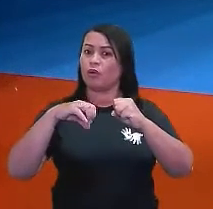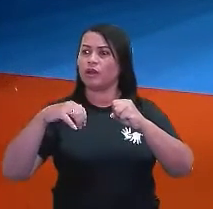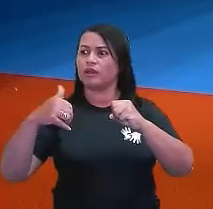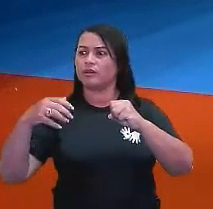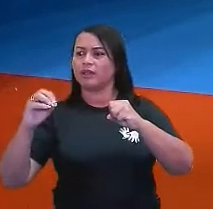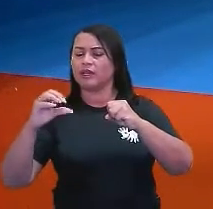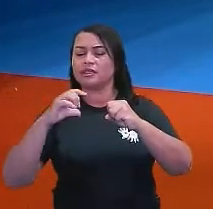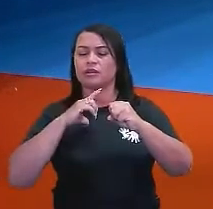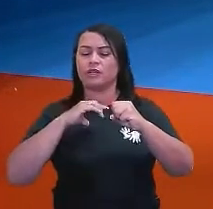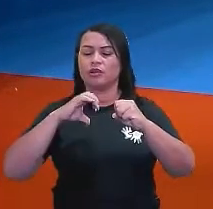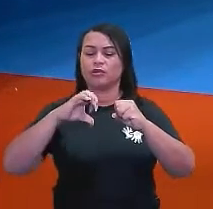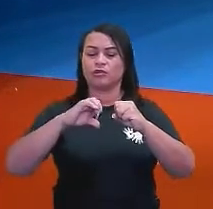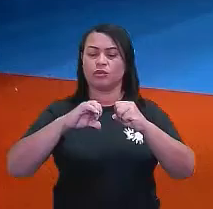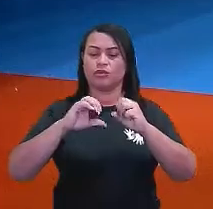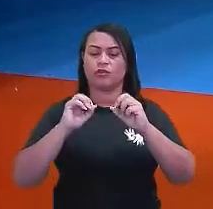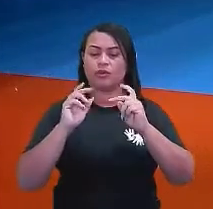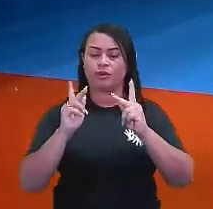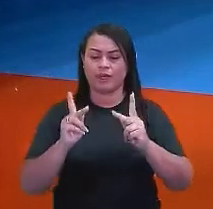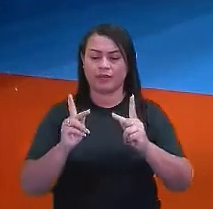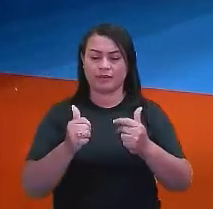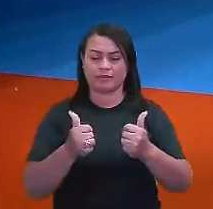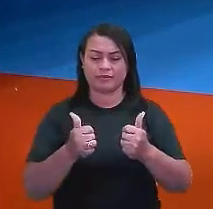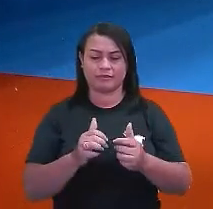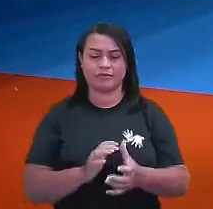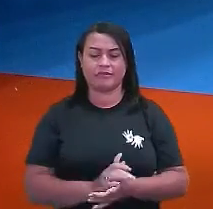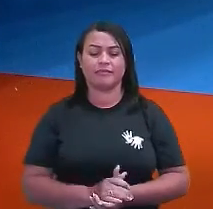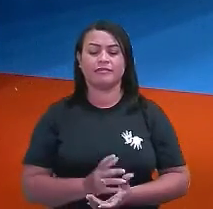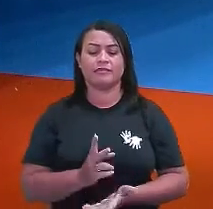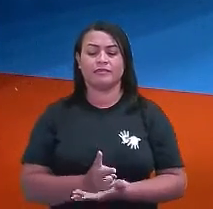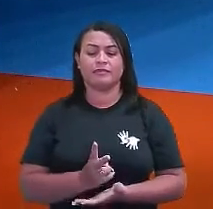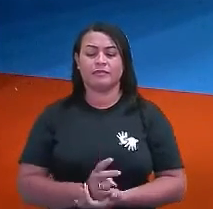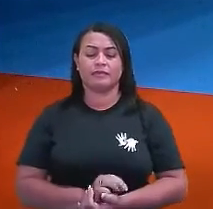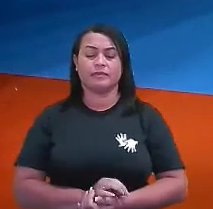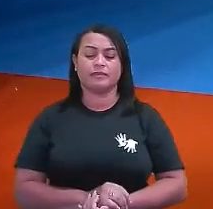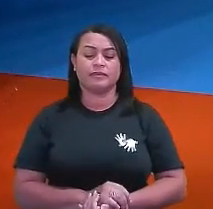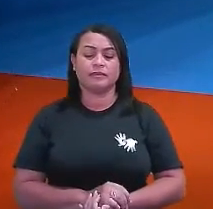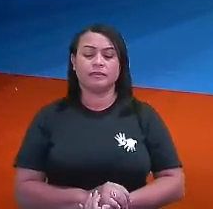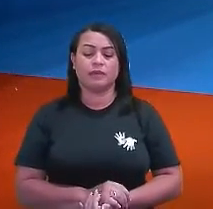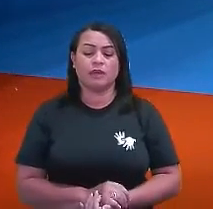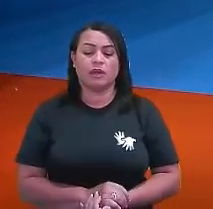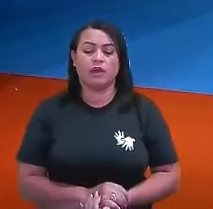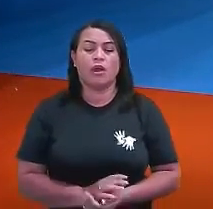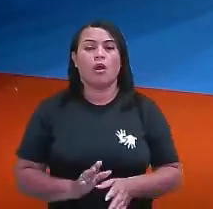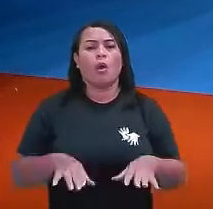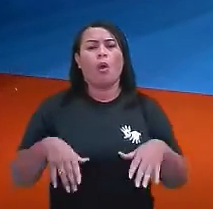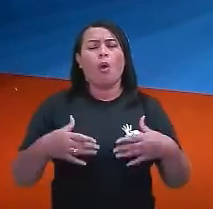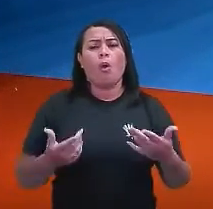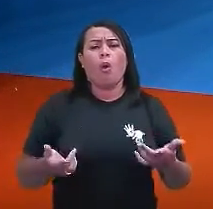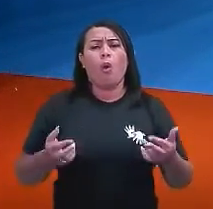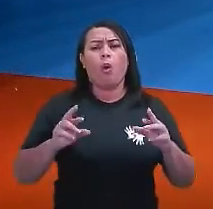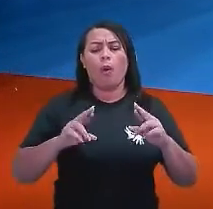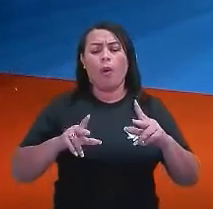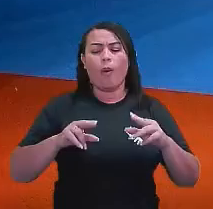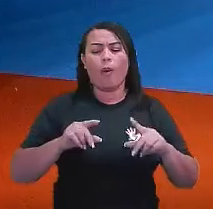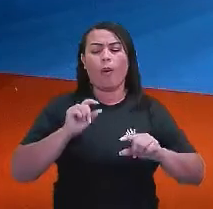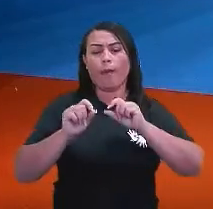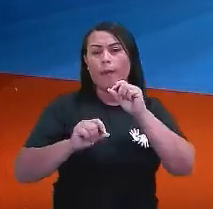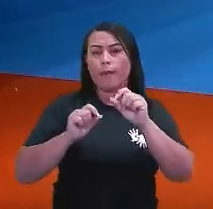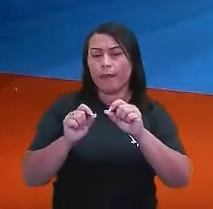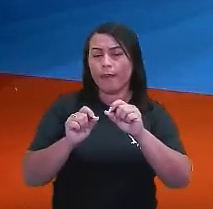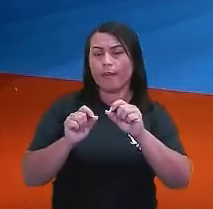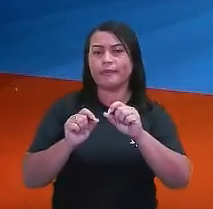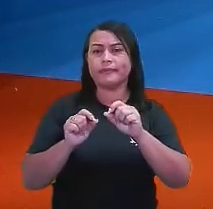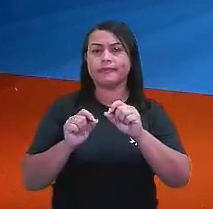o número 9. Tá certo? Então, vamos continuar. Qual foi a diferença entre as medidas